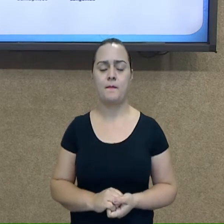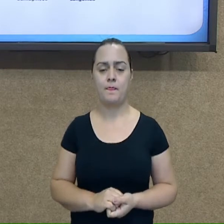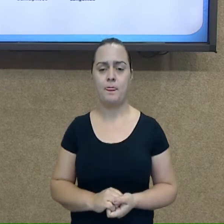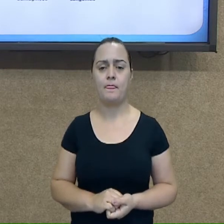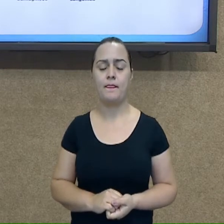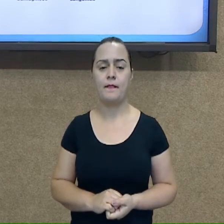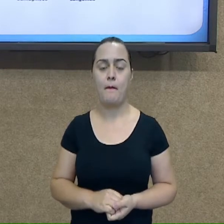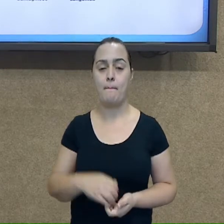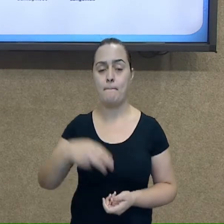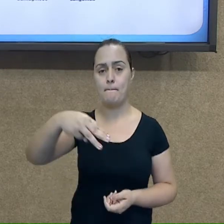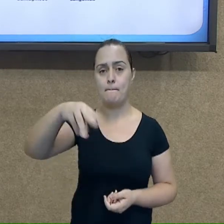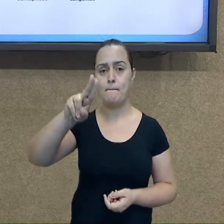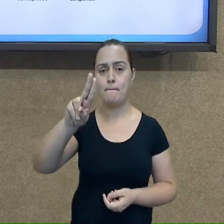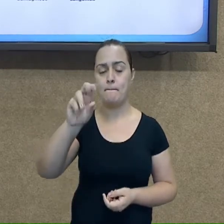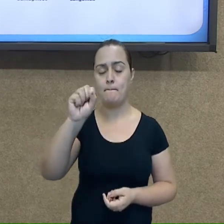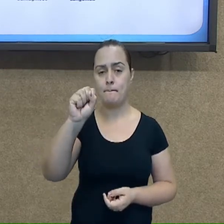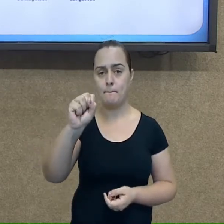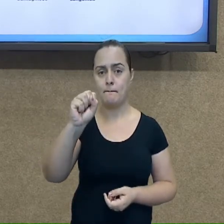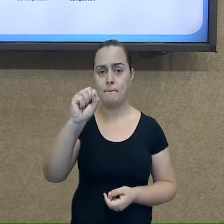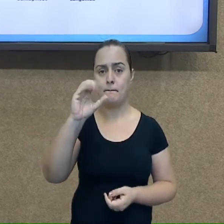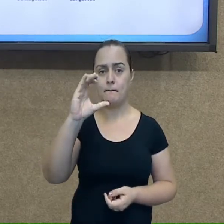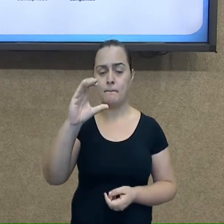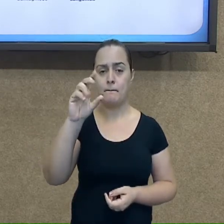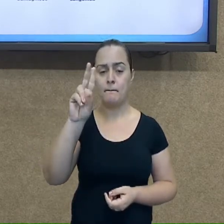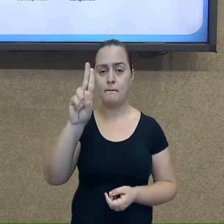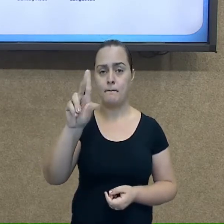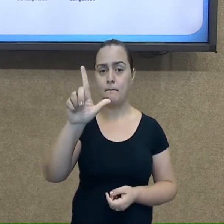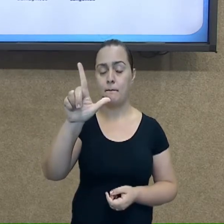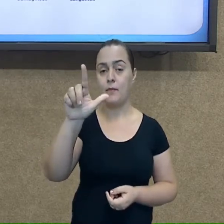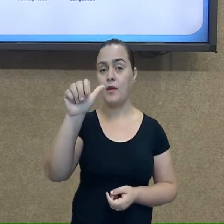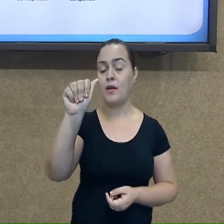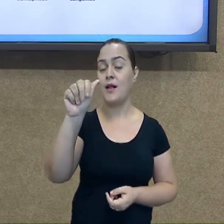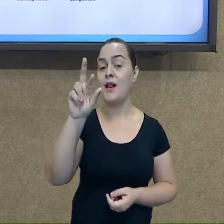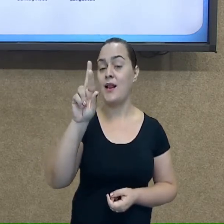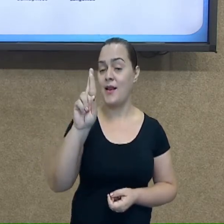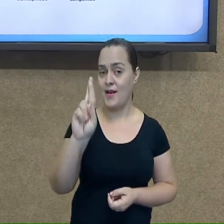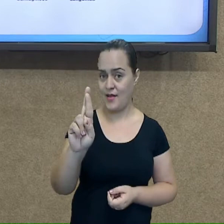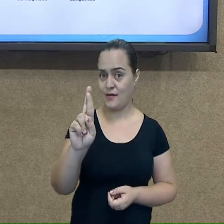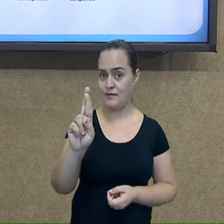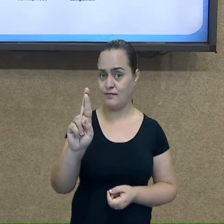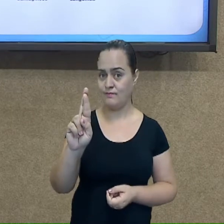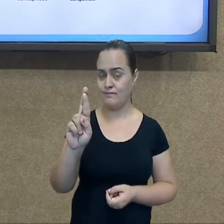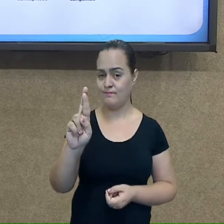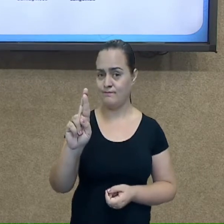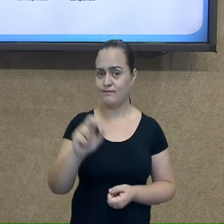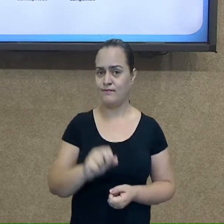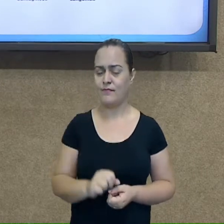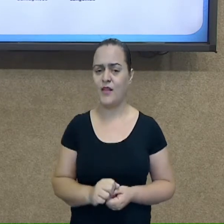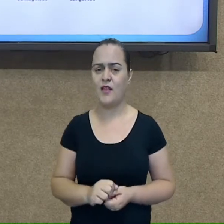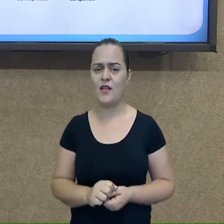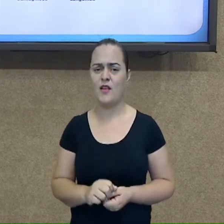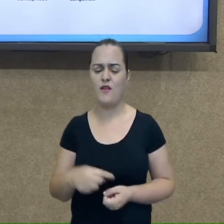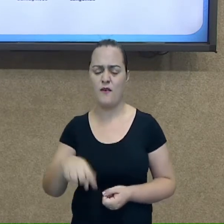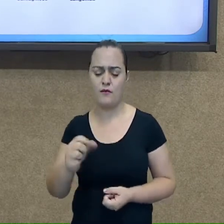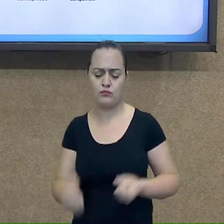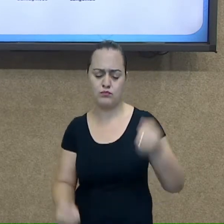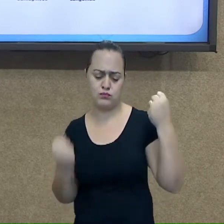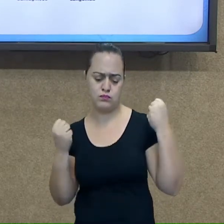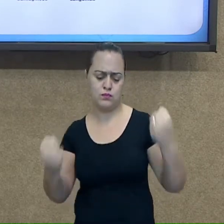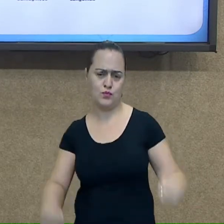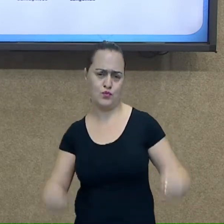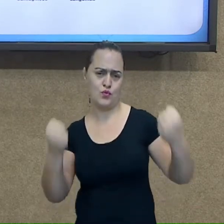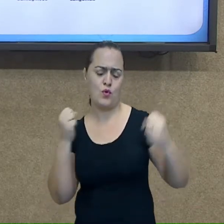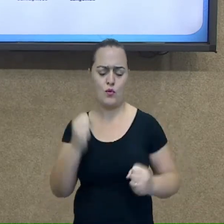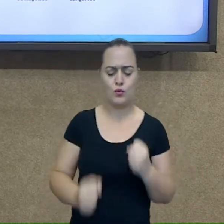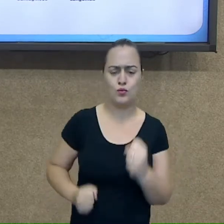tecido muscular possui fibras que permite a contração. E aí, quando você vai na academia, ou quando você corre, quando